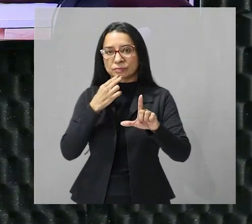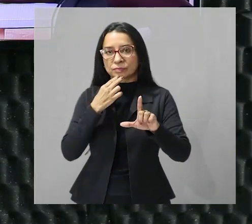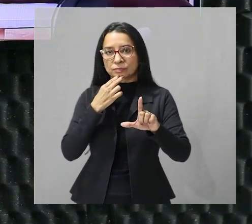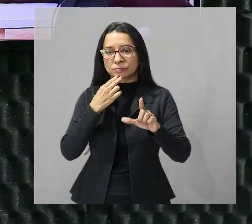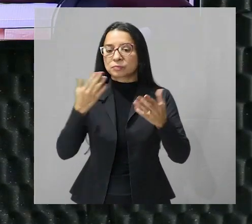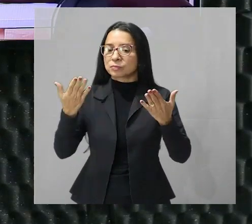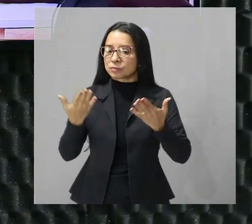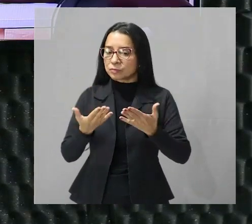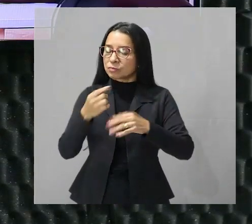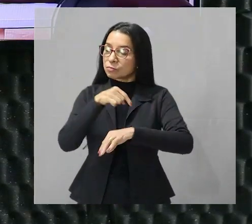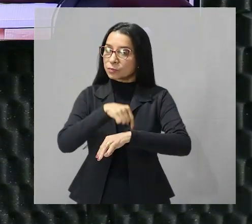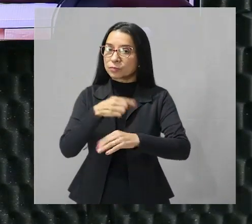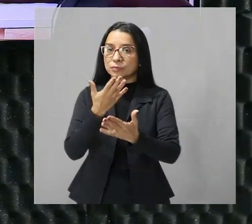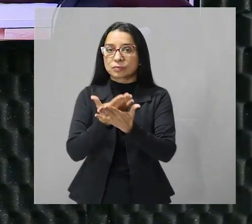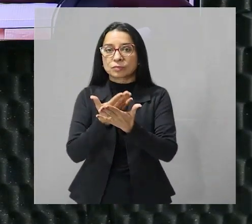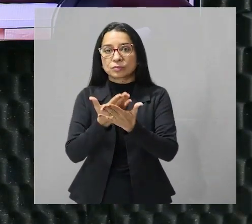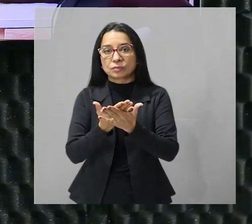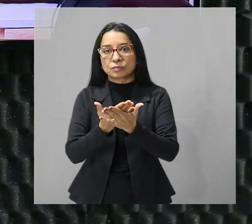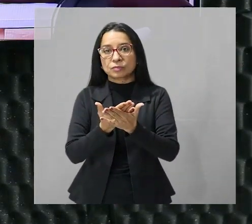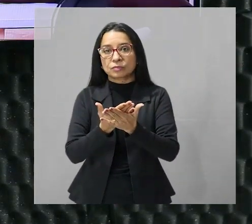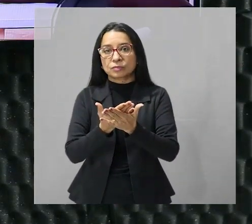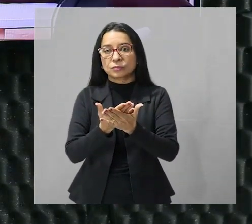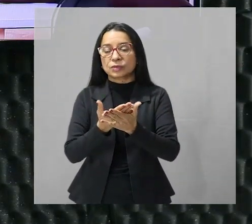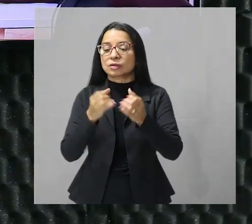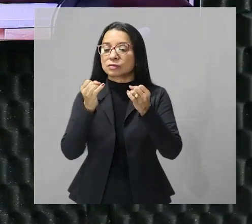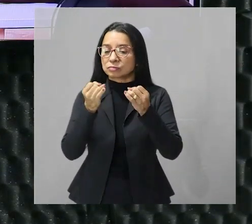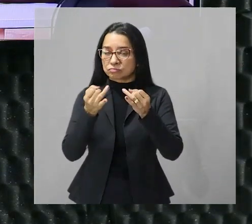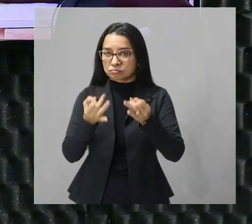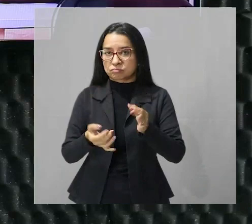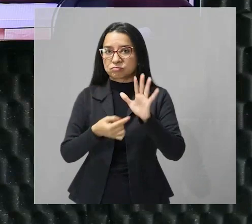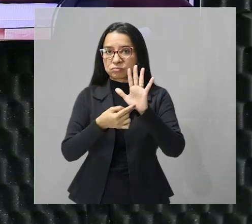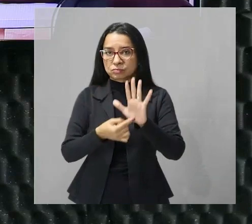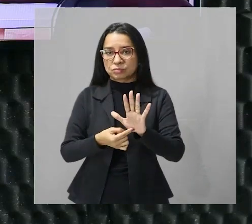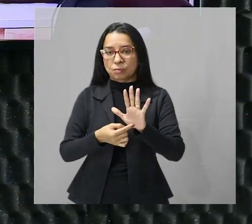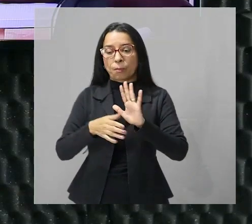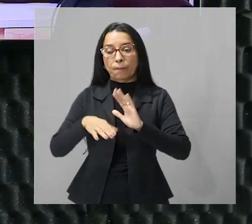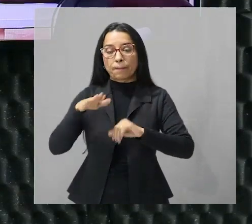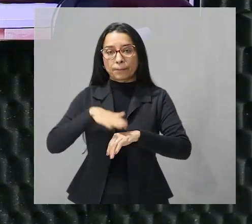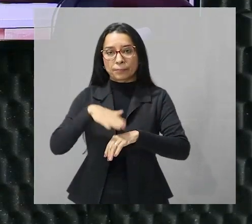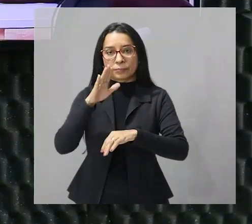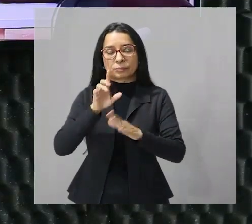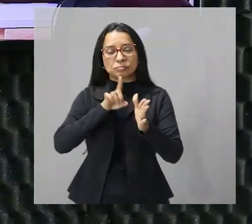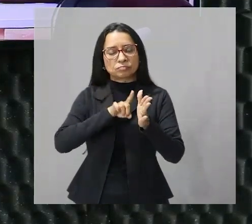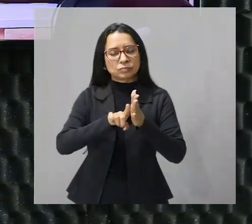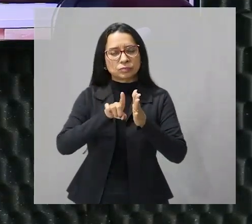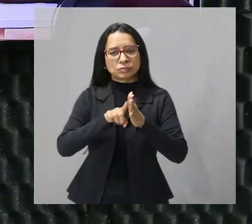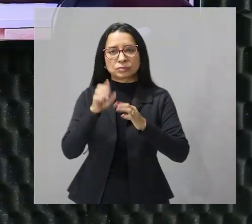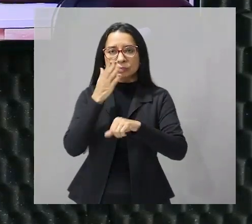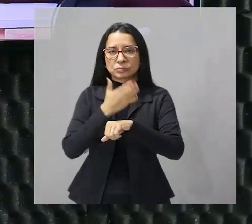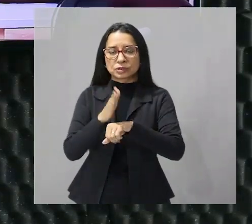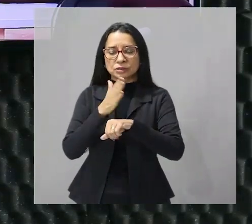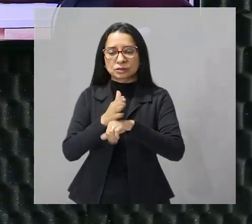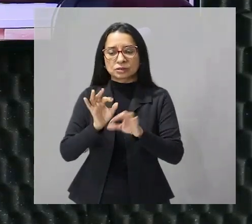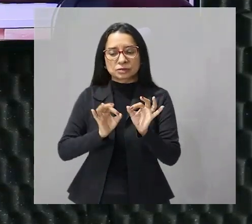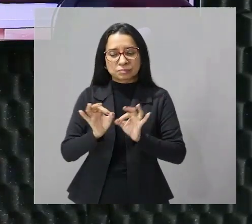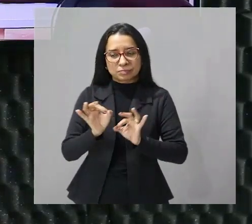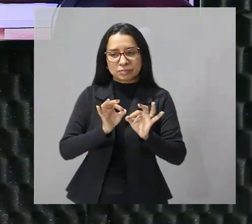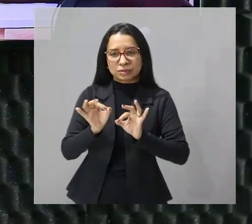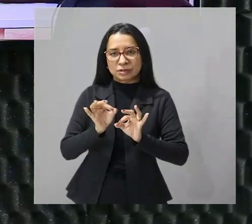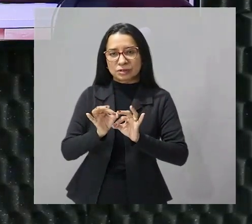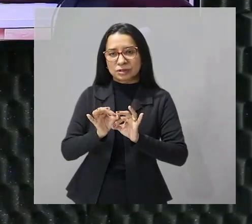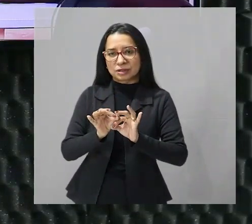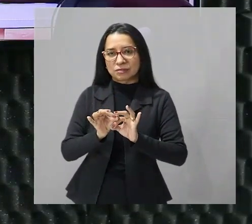nosso momento de estudo, estamos trazendo para vocês mais questões, né, para você treinar, se preparar, ficar